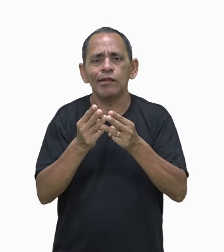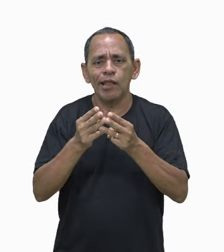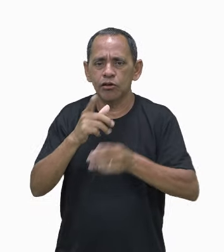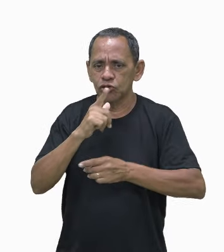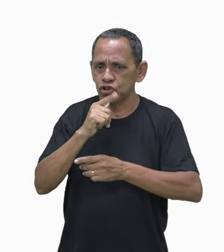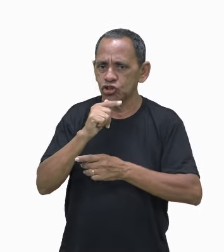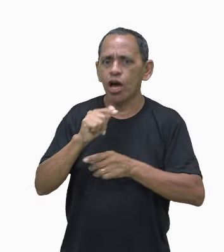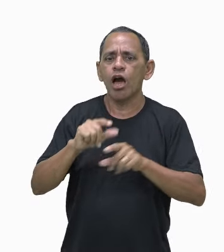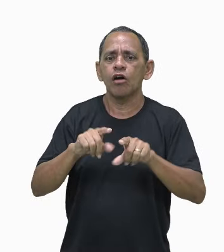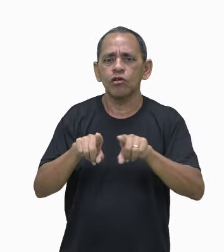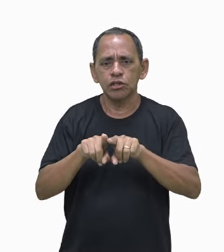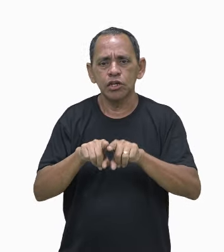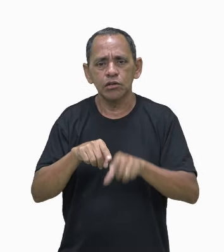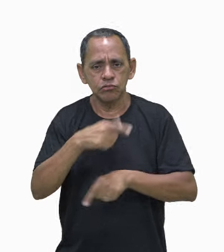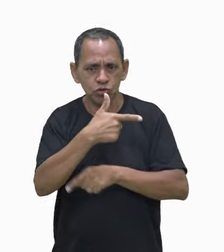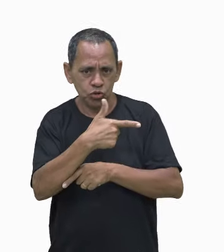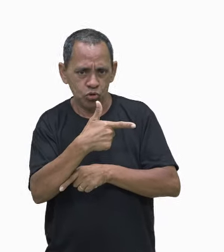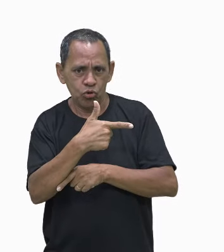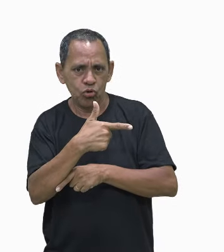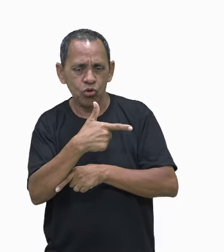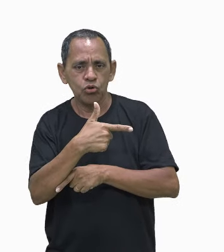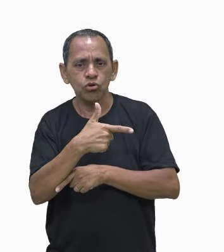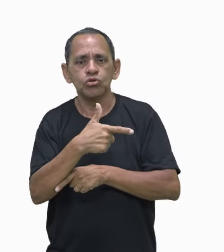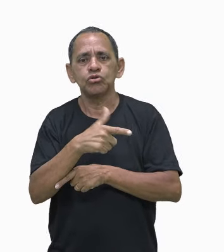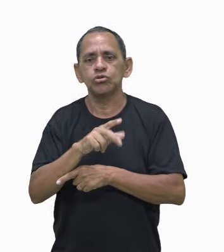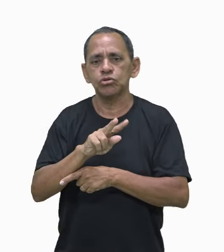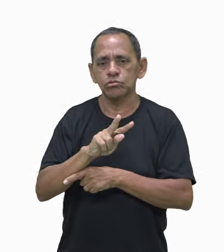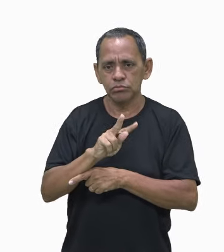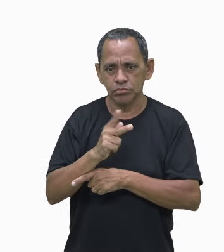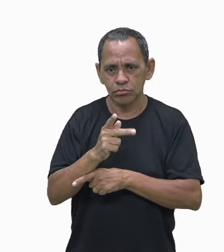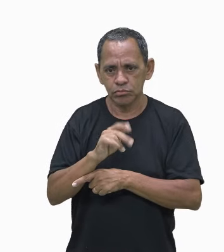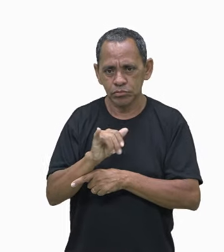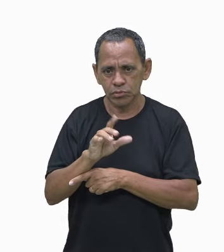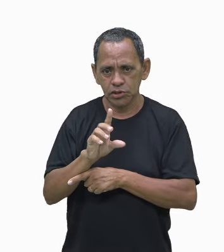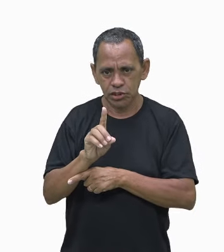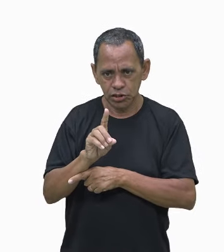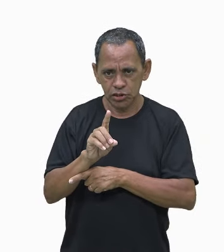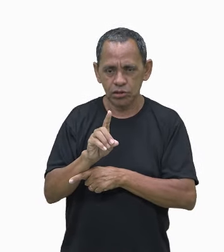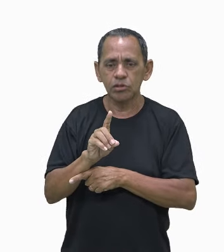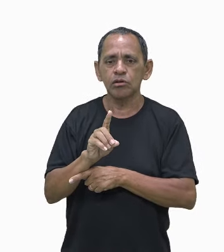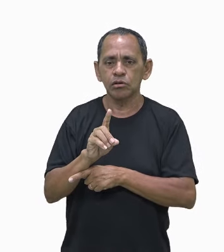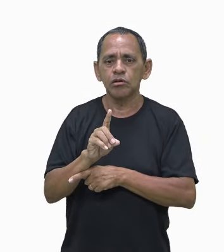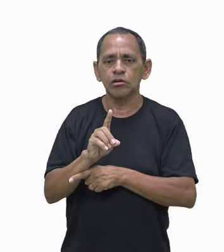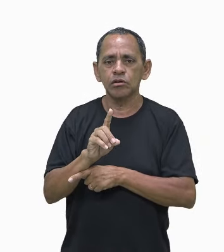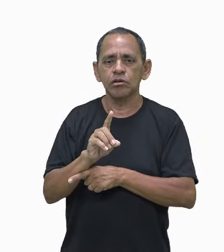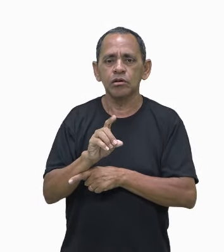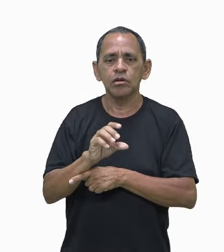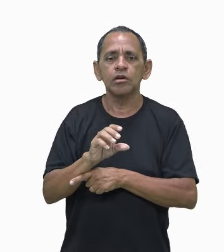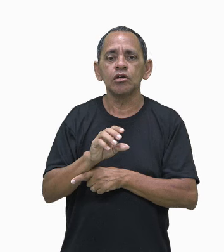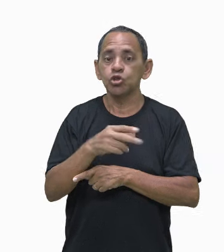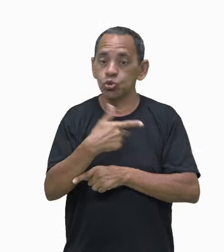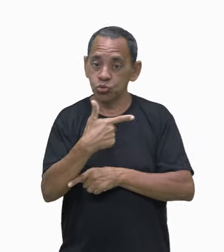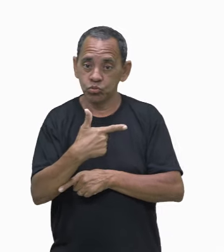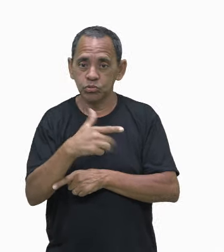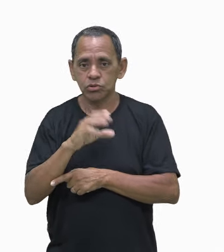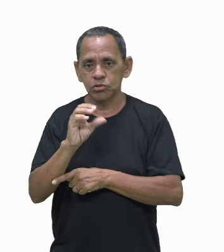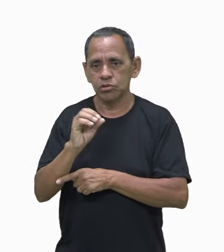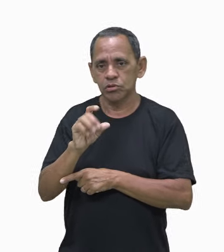de oxigênio. Então, essa composição de átomos, vão formar a